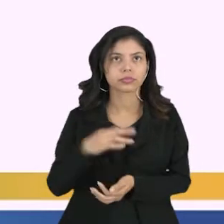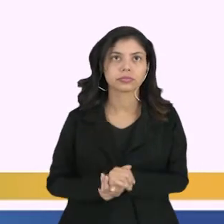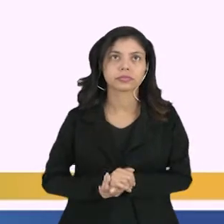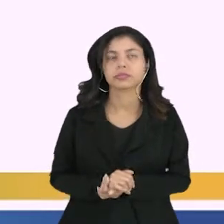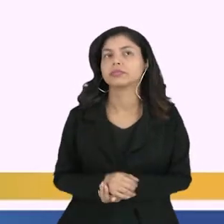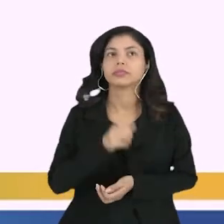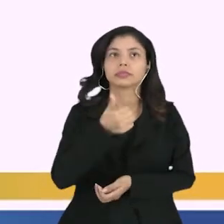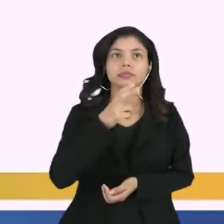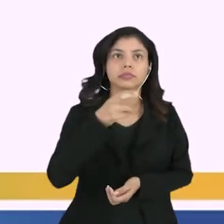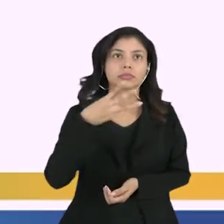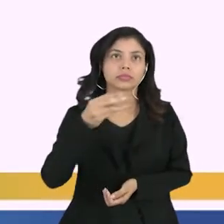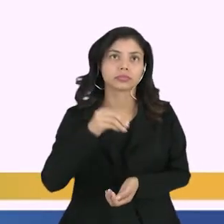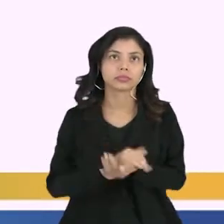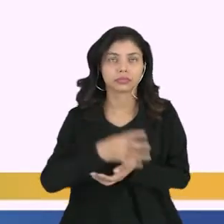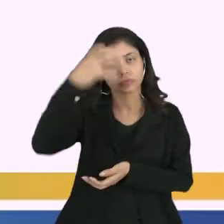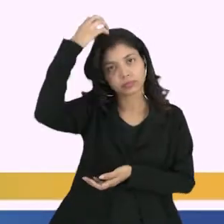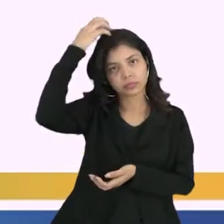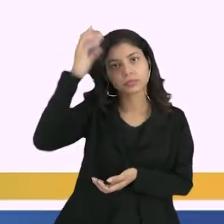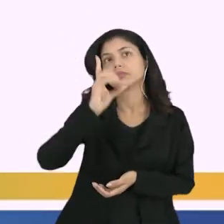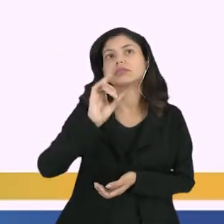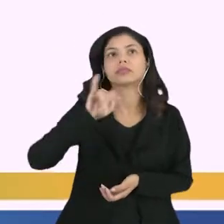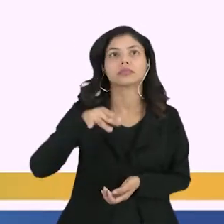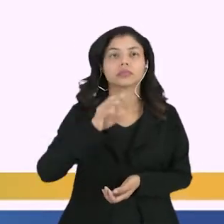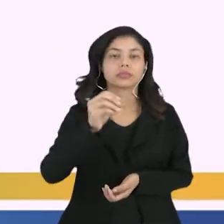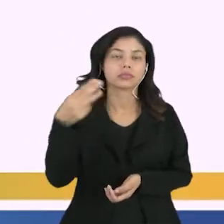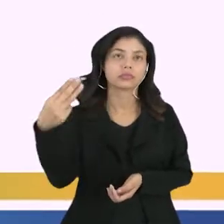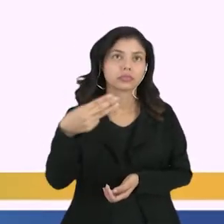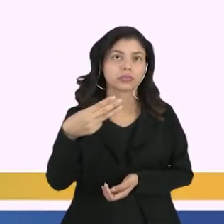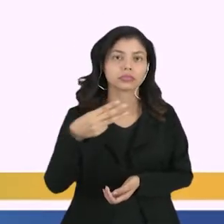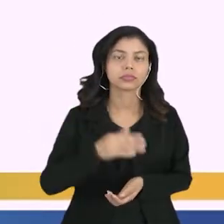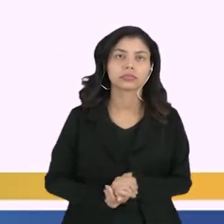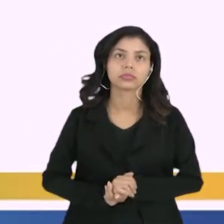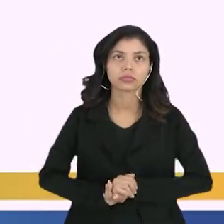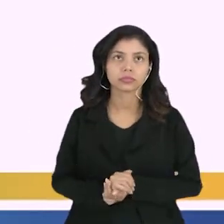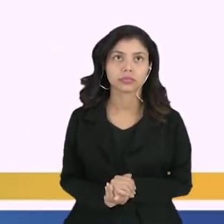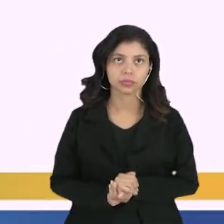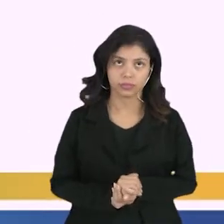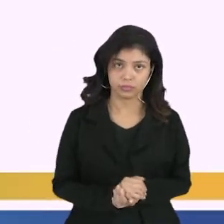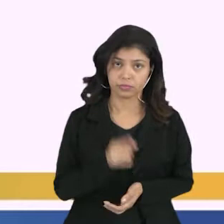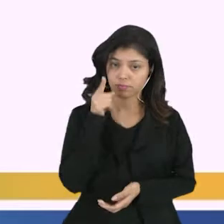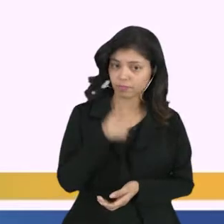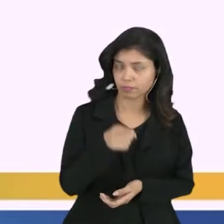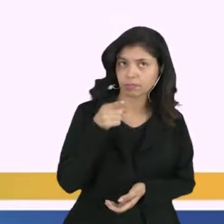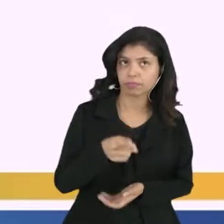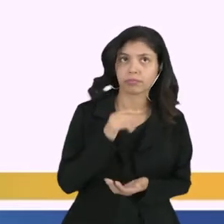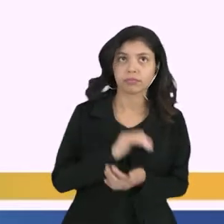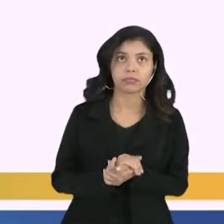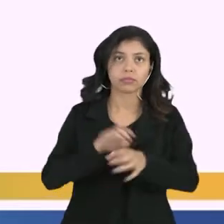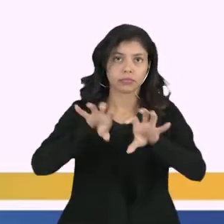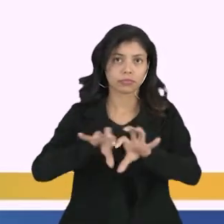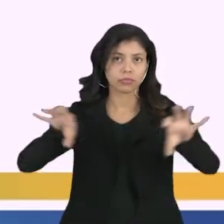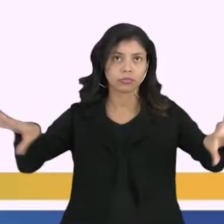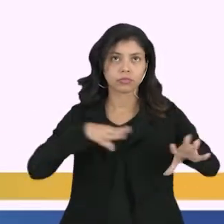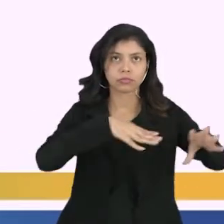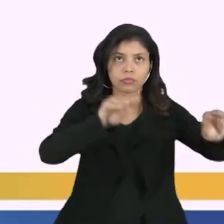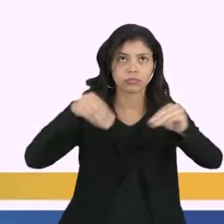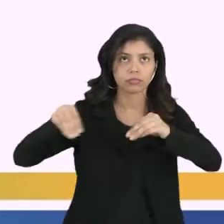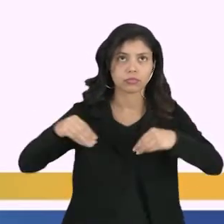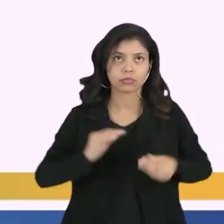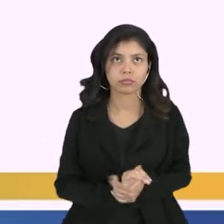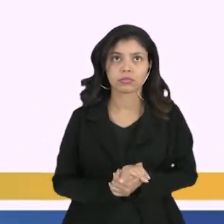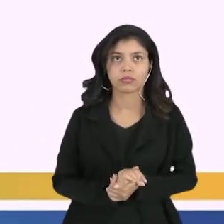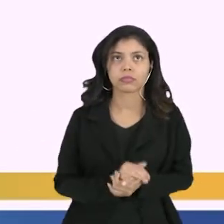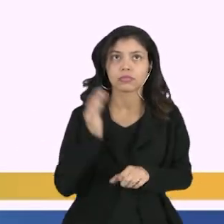E em 1534, o rei Dom João III ele vai ordenar a divisão